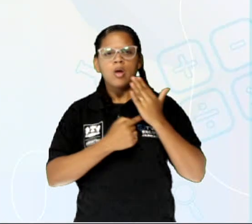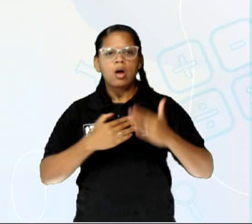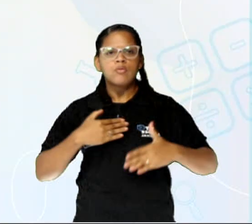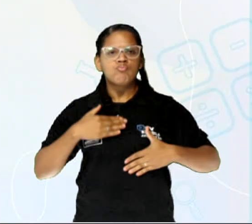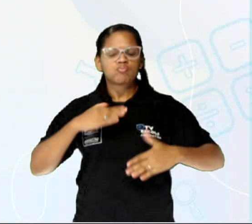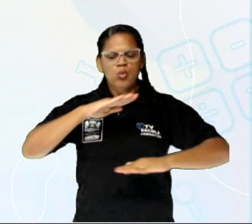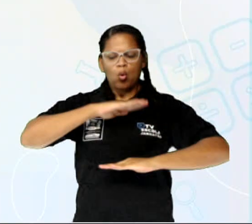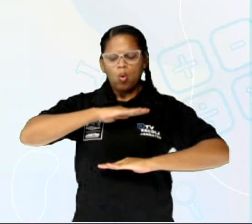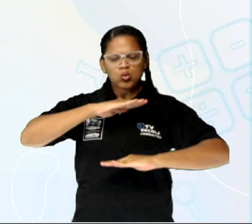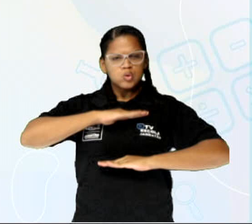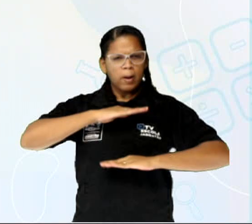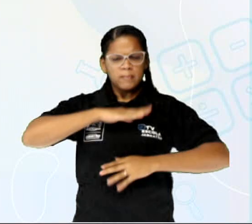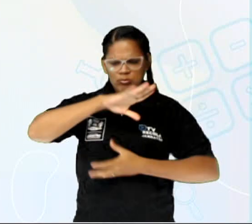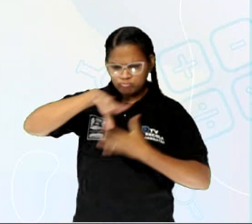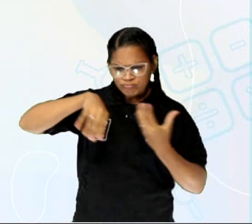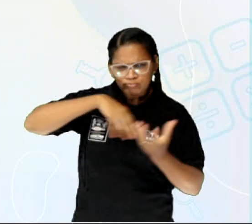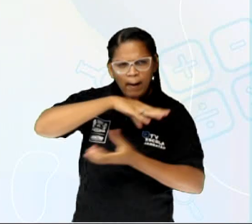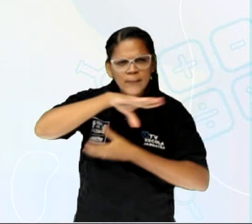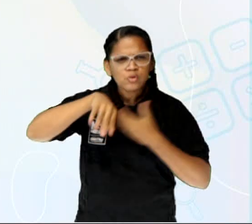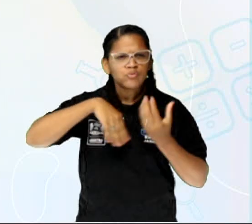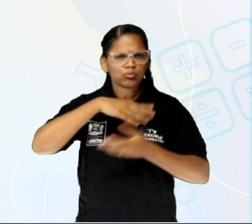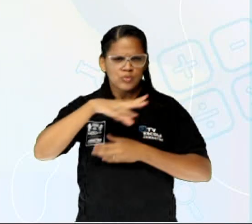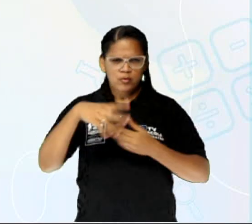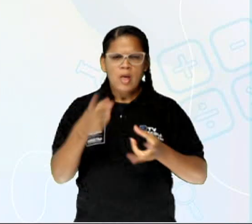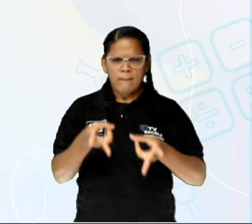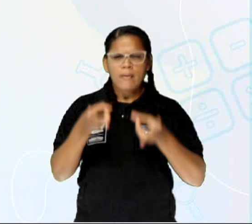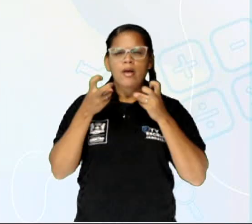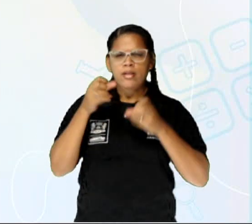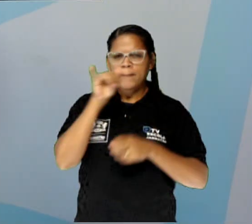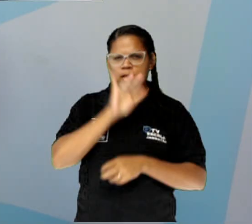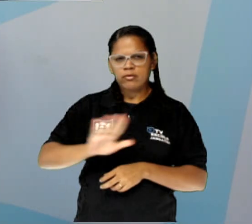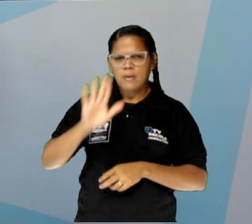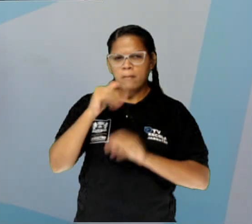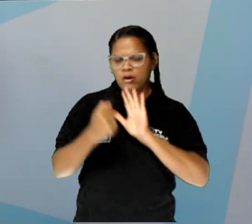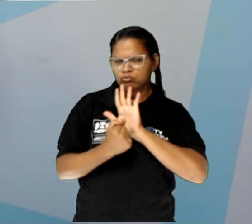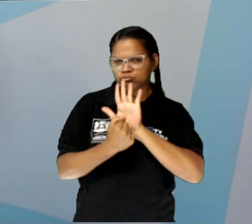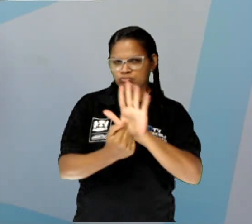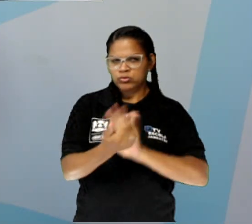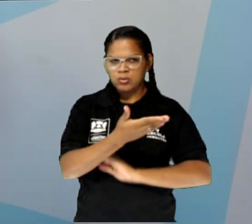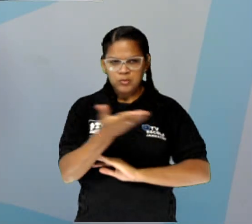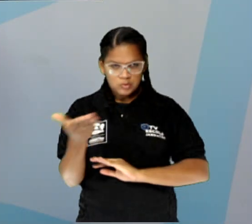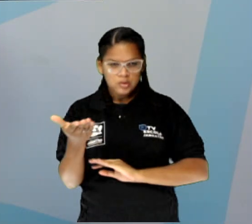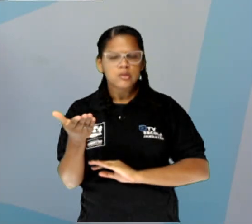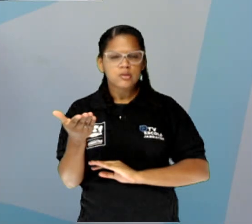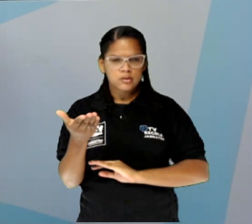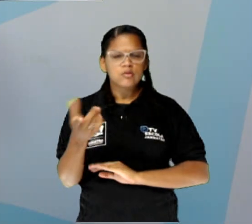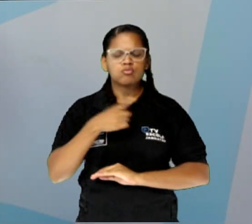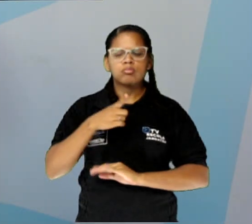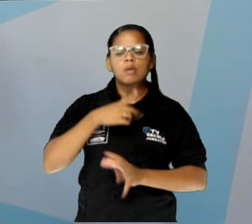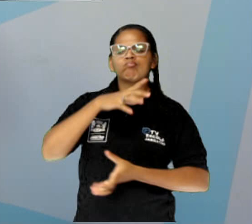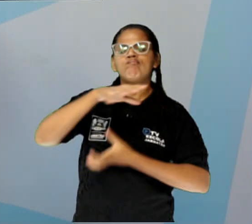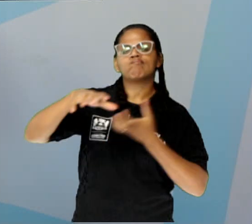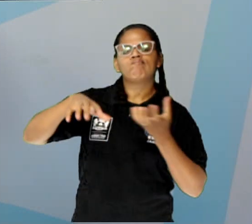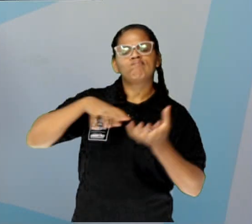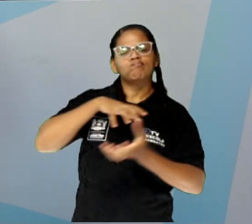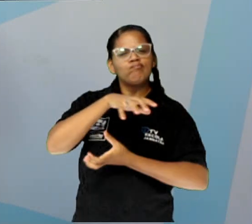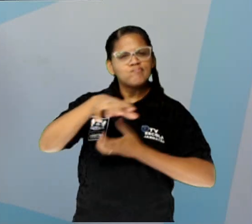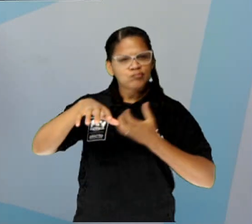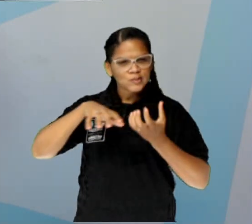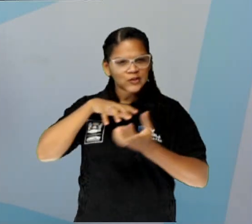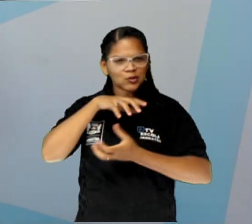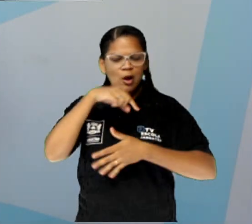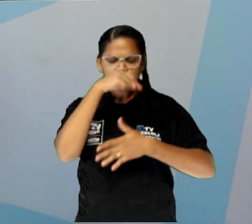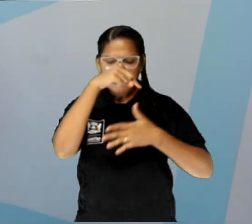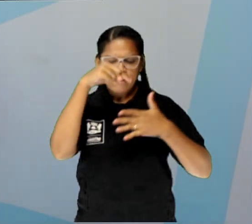bem misturado. Você vai ver nas imagens que a gente vai estar trazendo daqui a pouco, que há uma mistura de